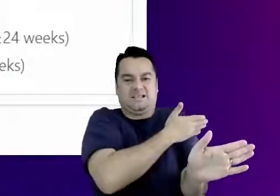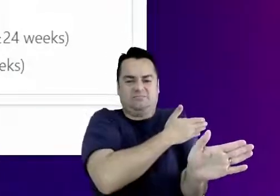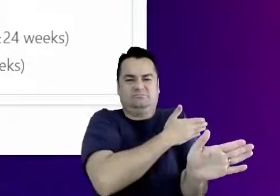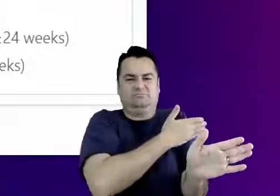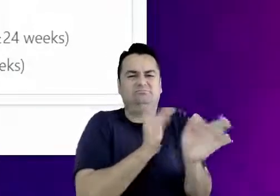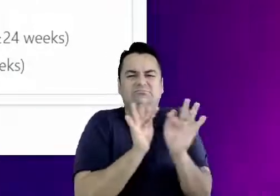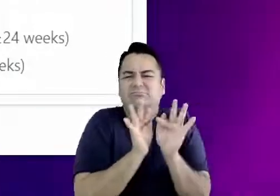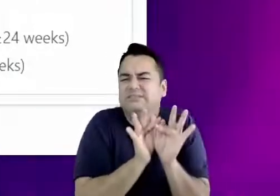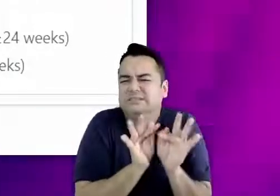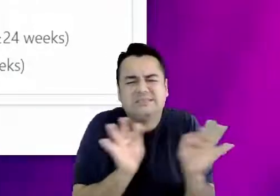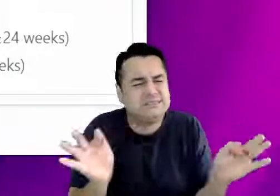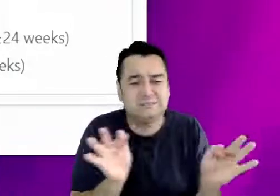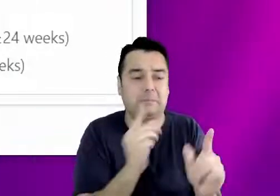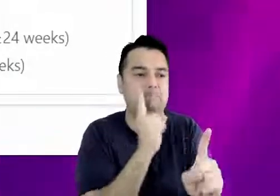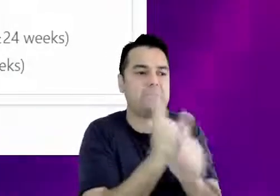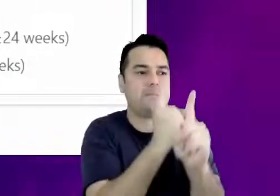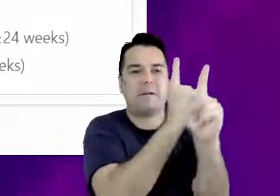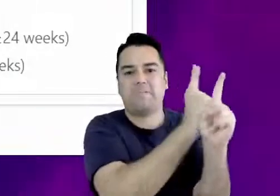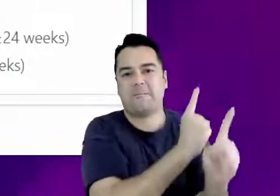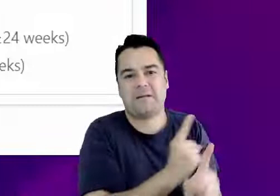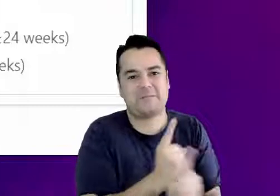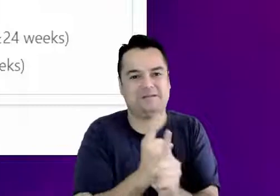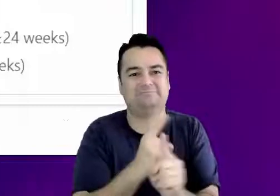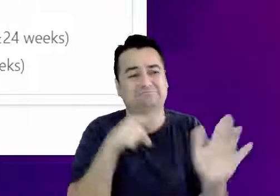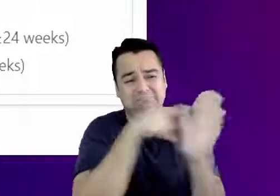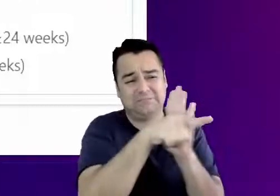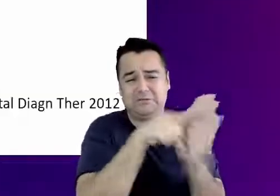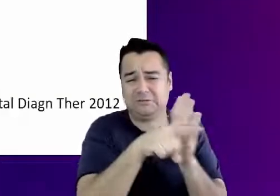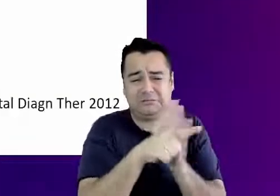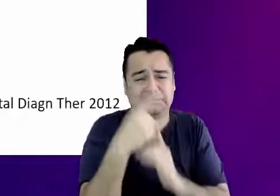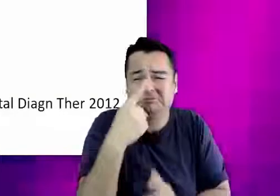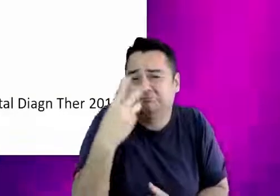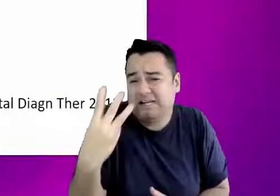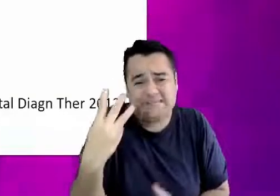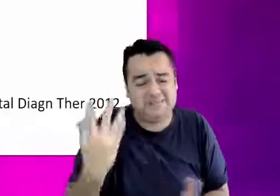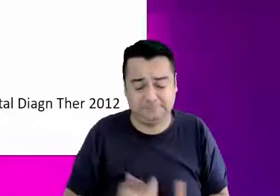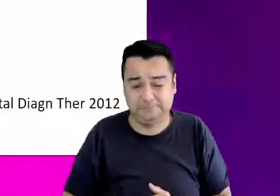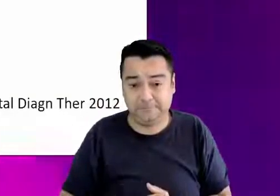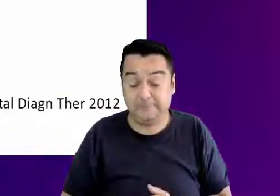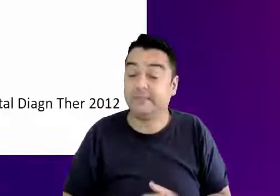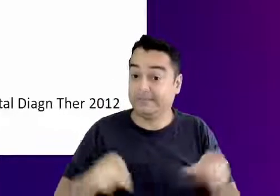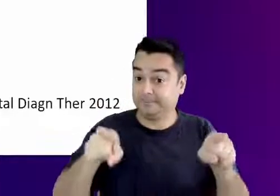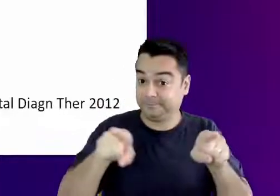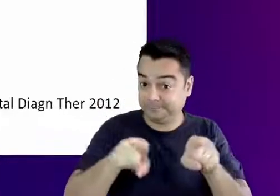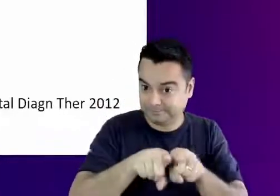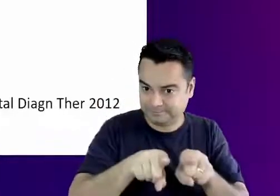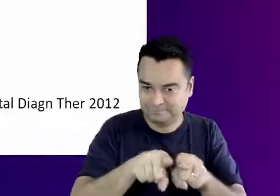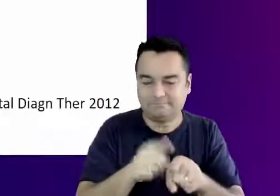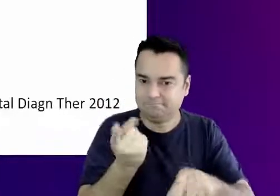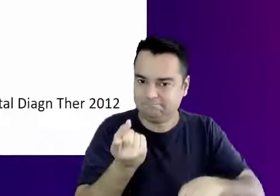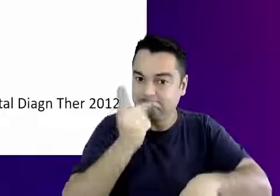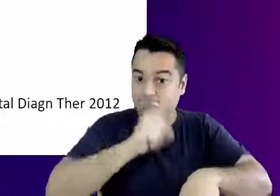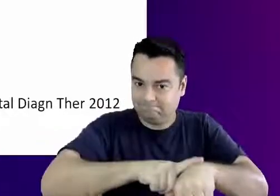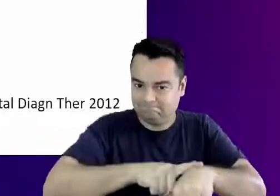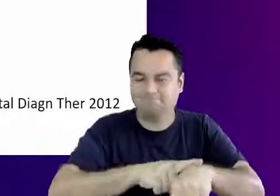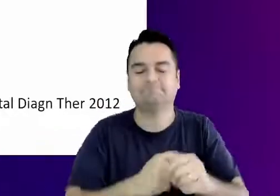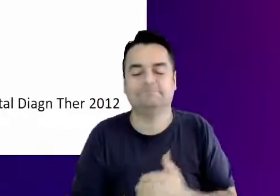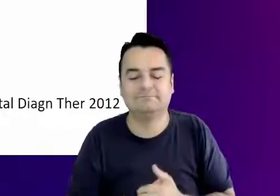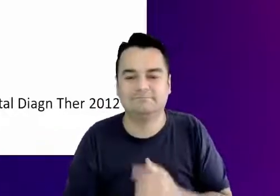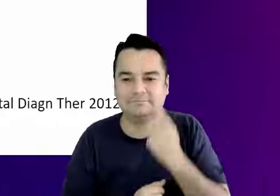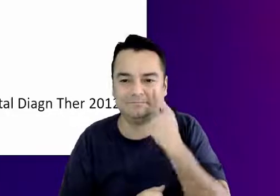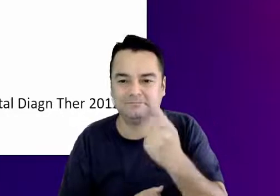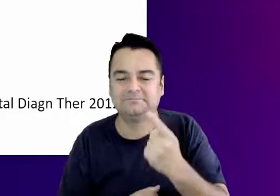serem aferidos esses dados da história materna. Eu também, nesse mesmo momento, do ultrassom de primeiro